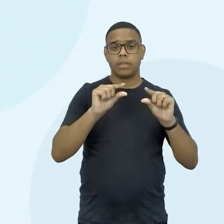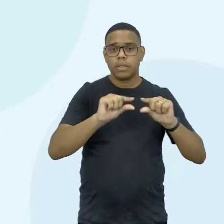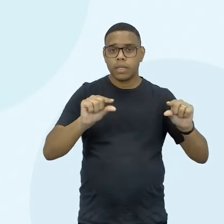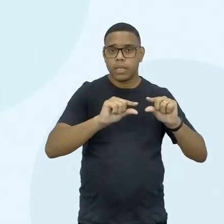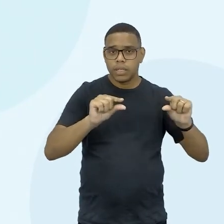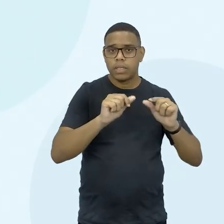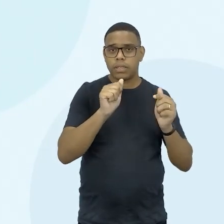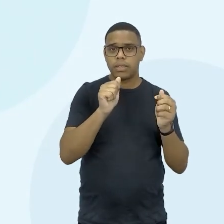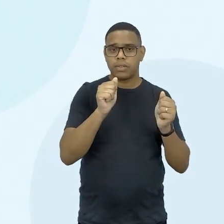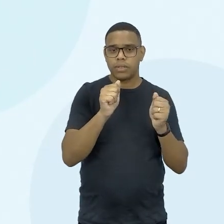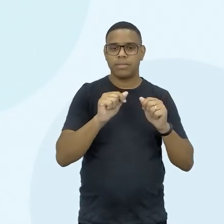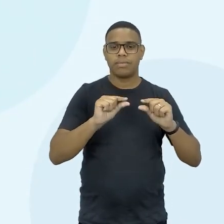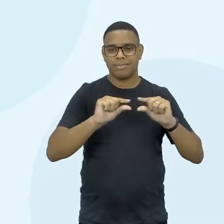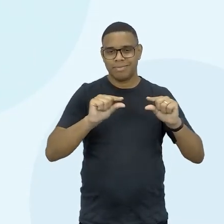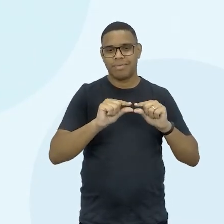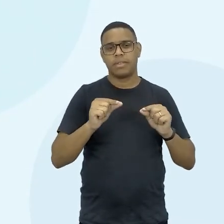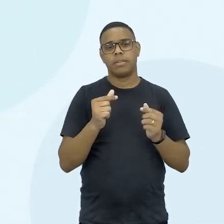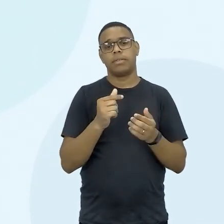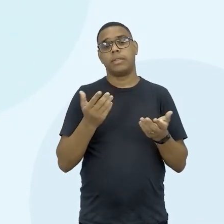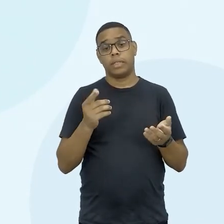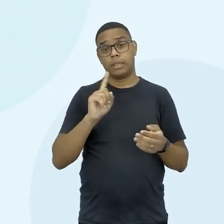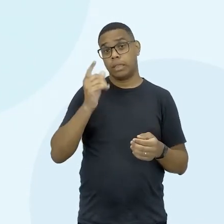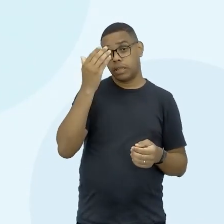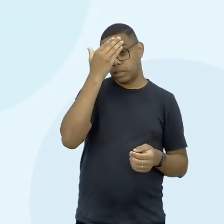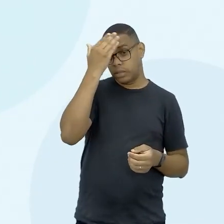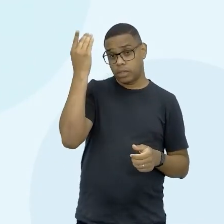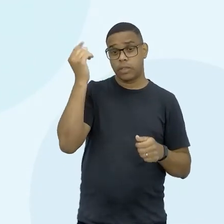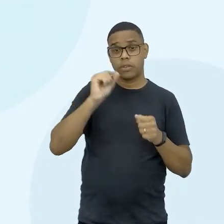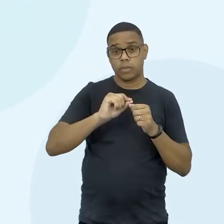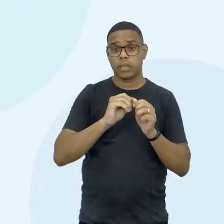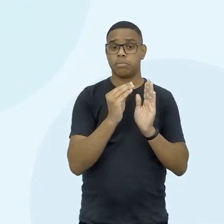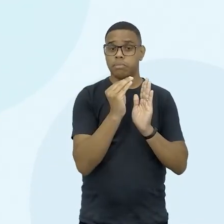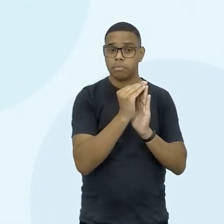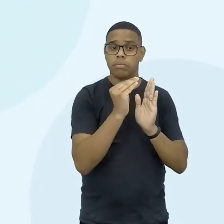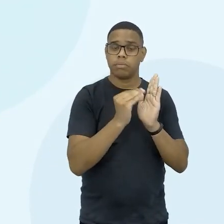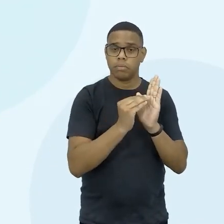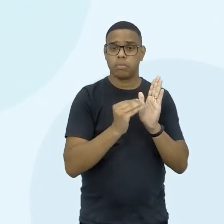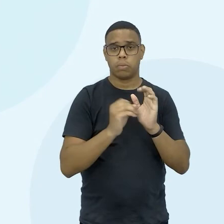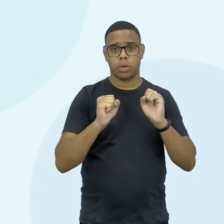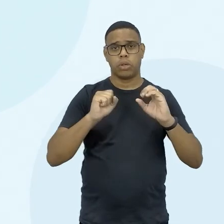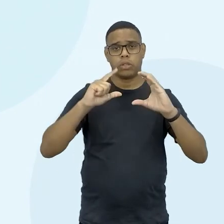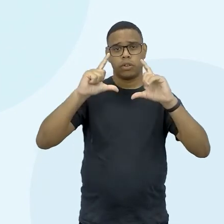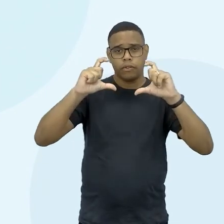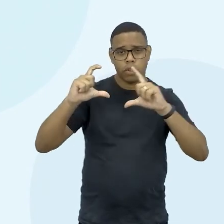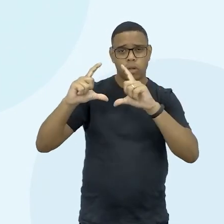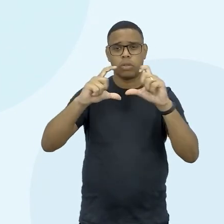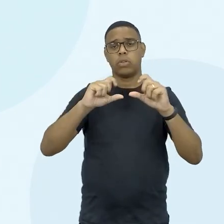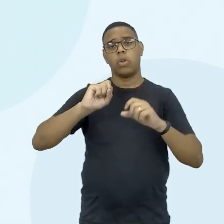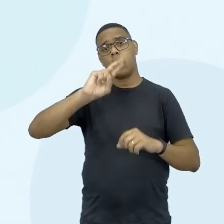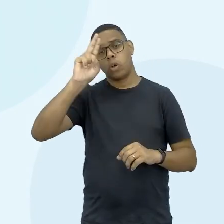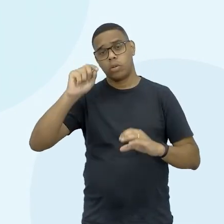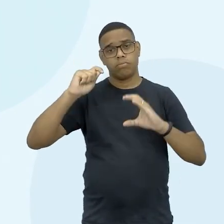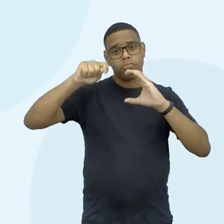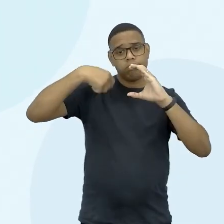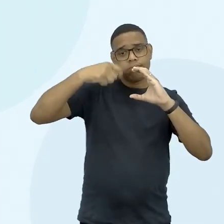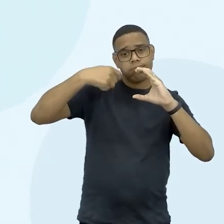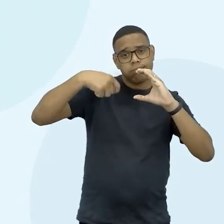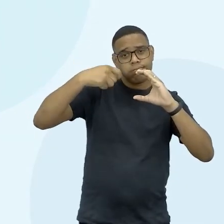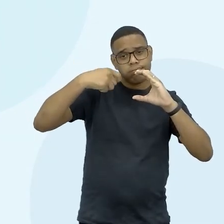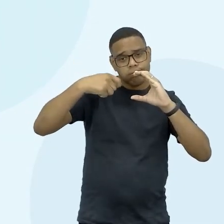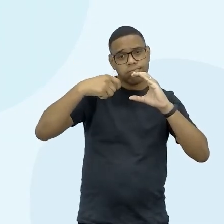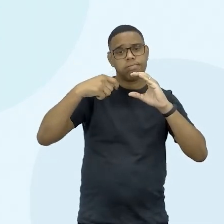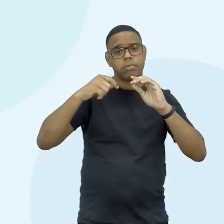ao lado das imagens. E não esqueça de fazer registro. Você pode fotografar ou filmar esses